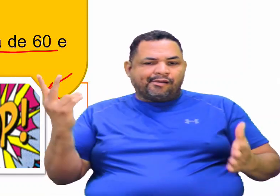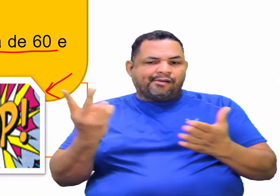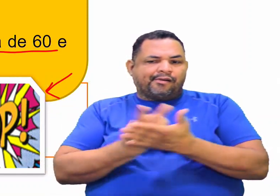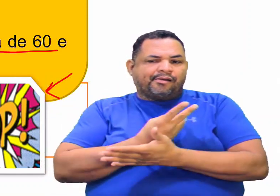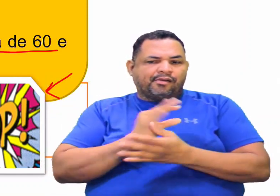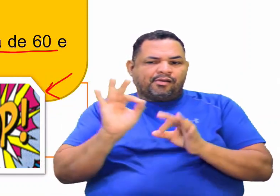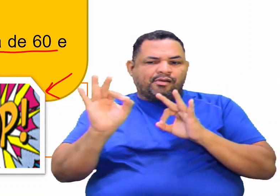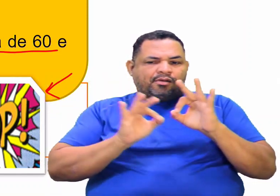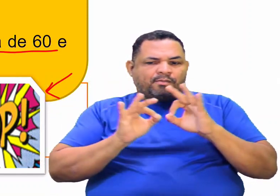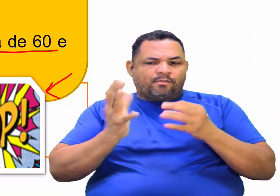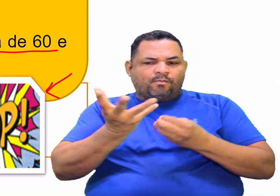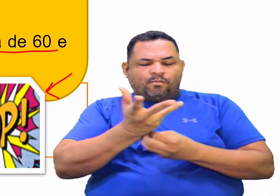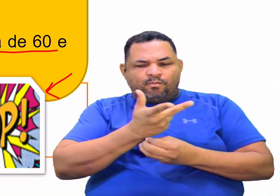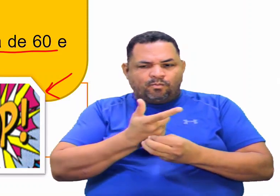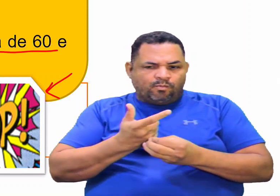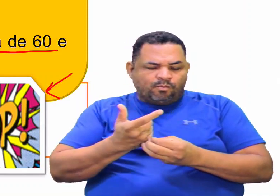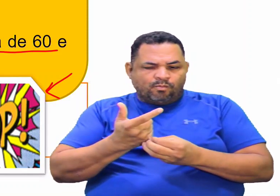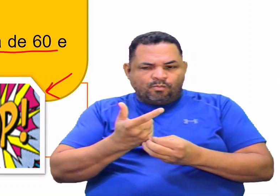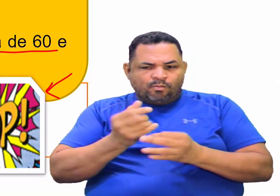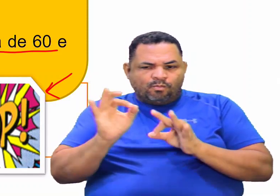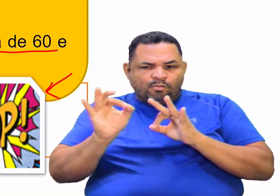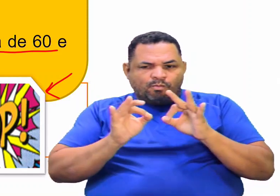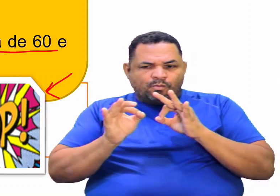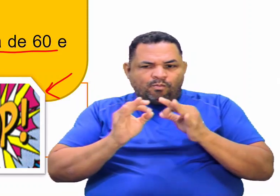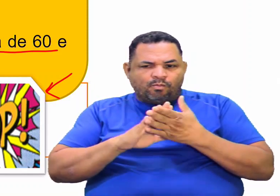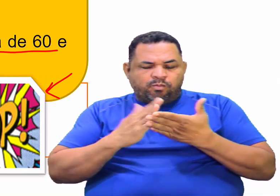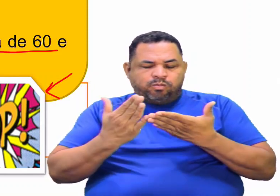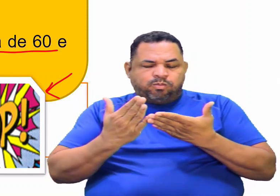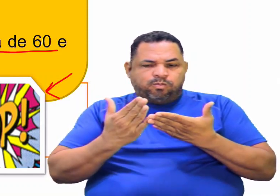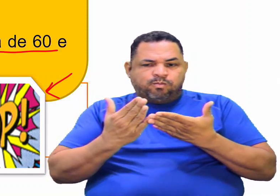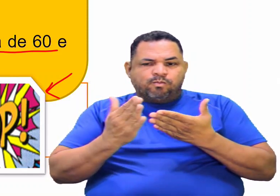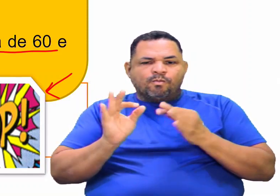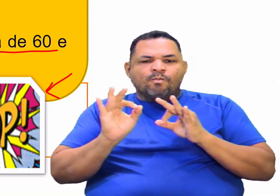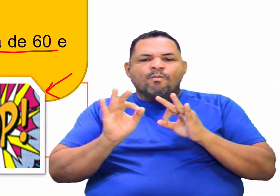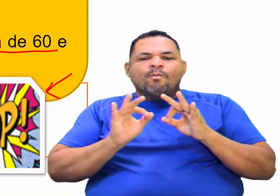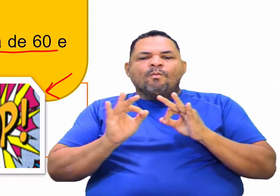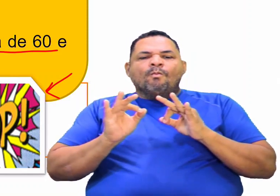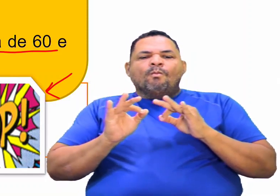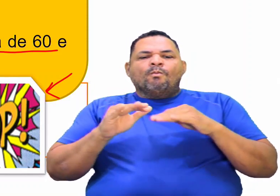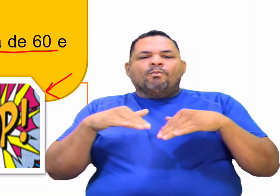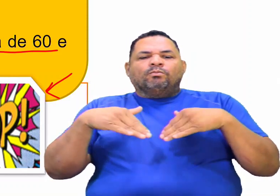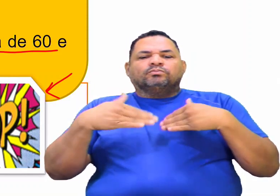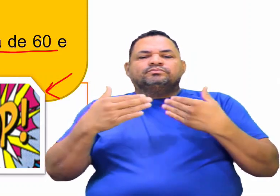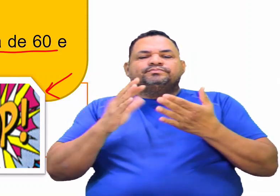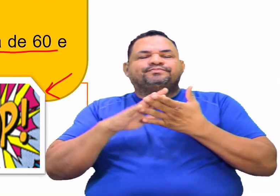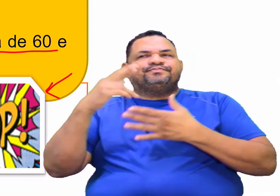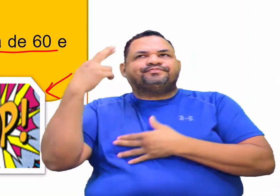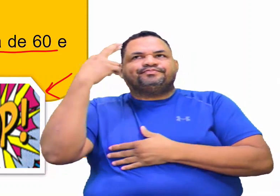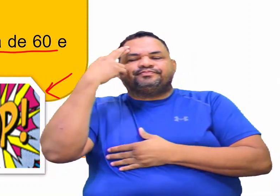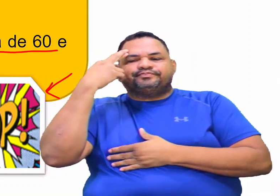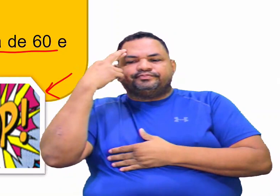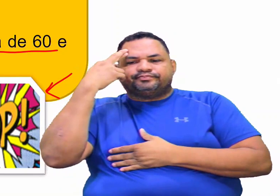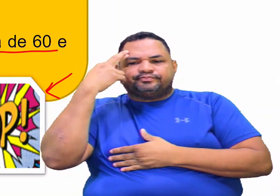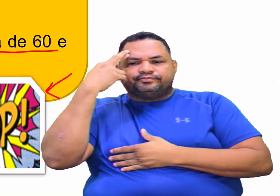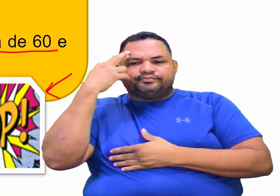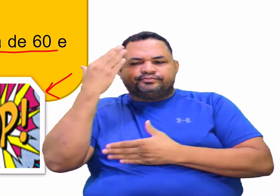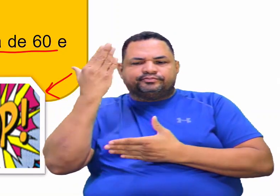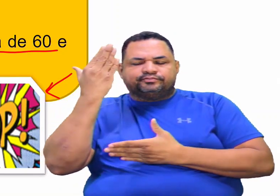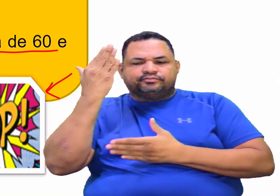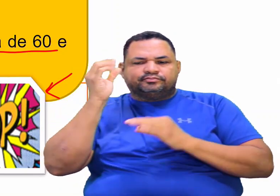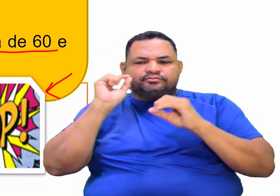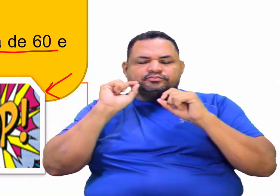que essa forma de arte aí, ela acaba nos levando a refletir